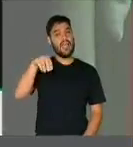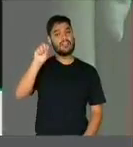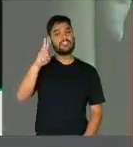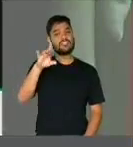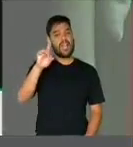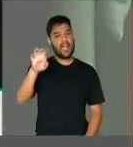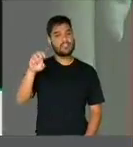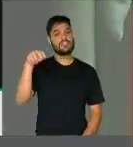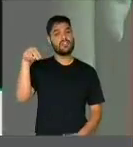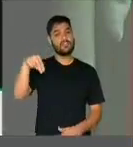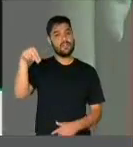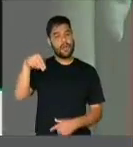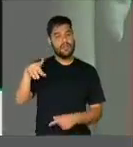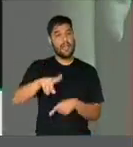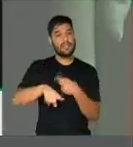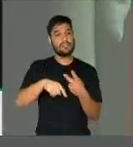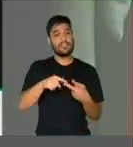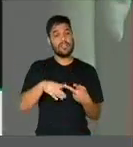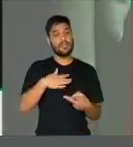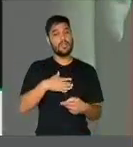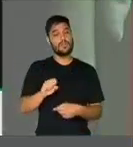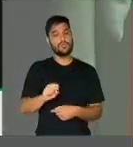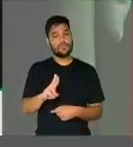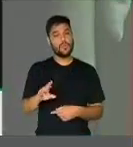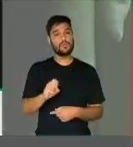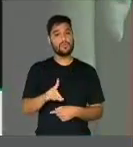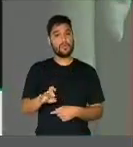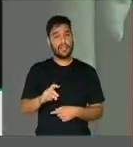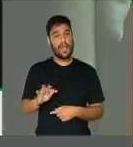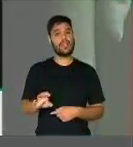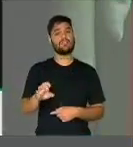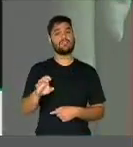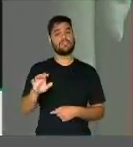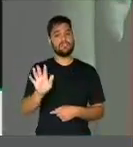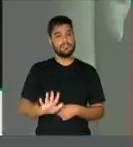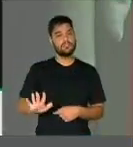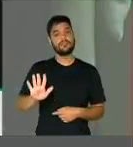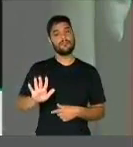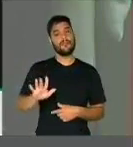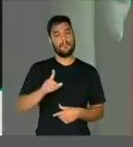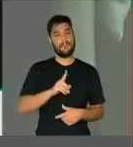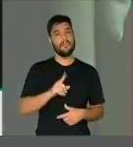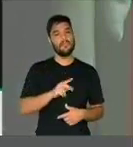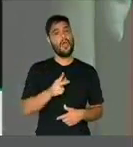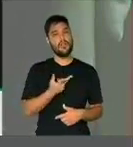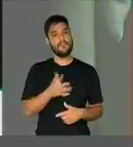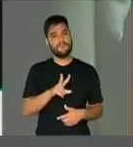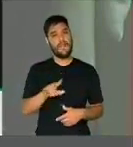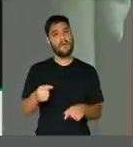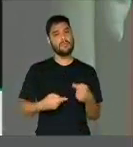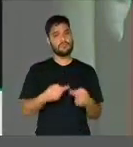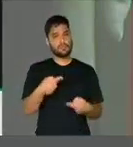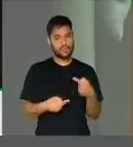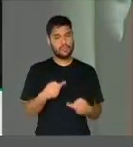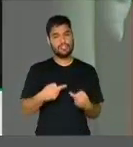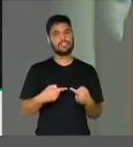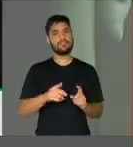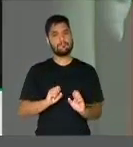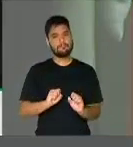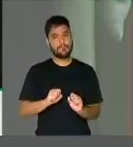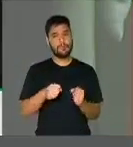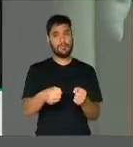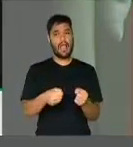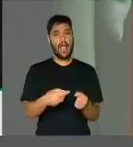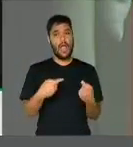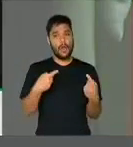nordeste e temos Furnas no nosso sul-sudeste do Brasil. Vamos trabalhar isso com muito afinco